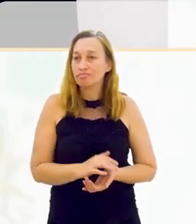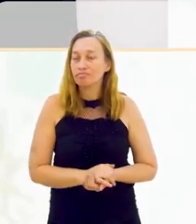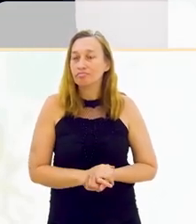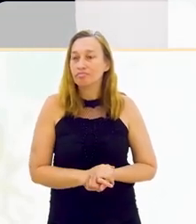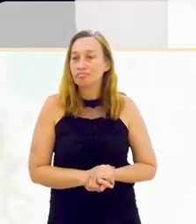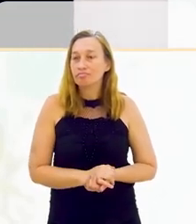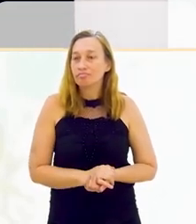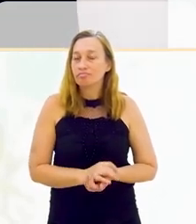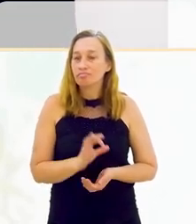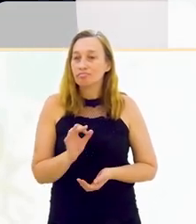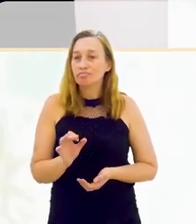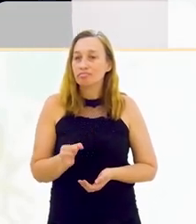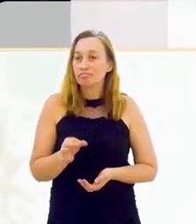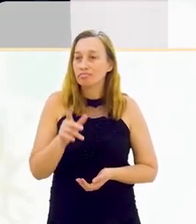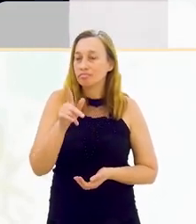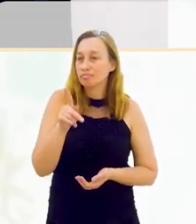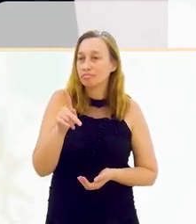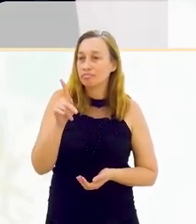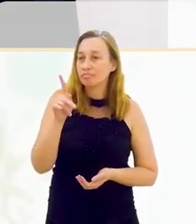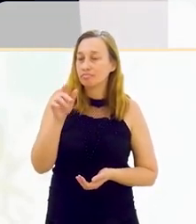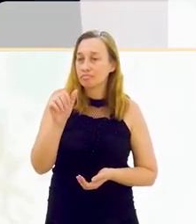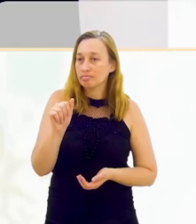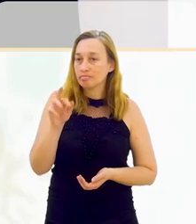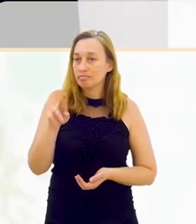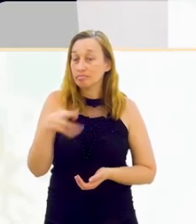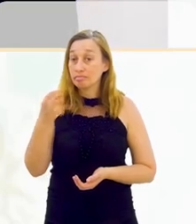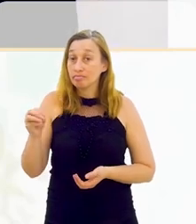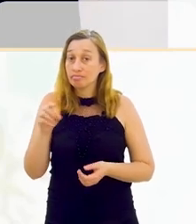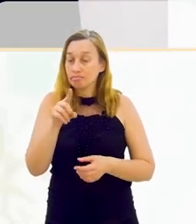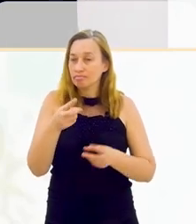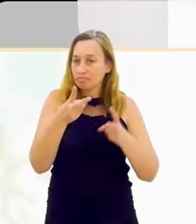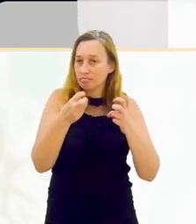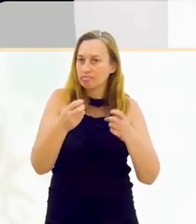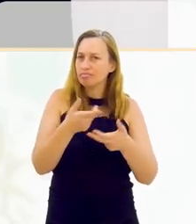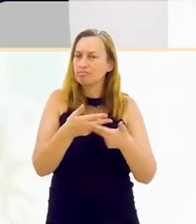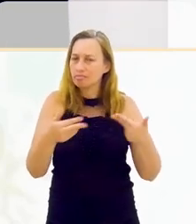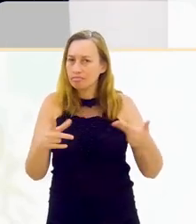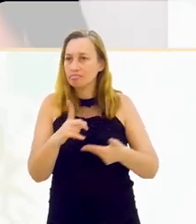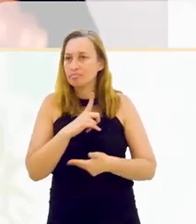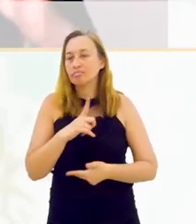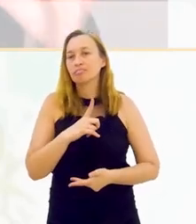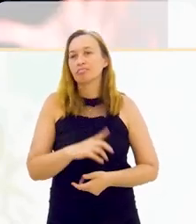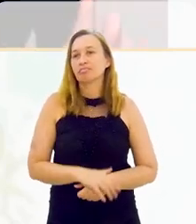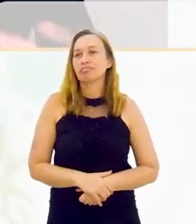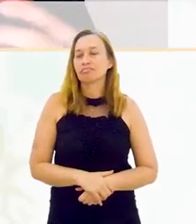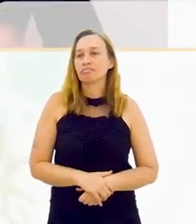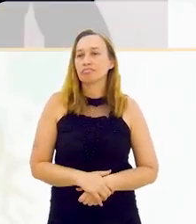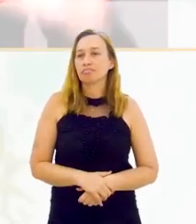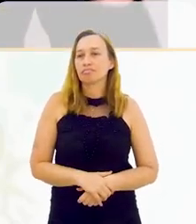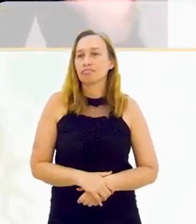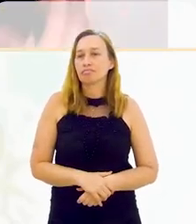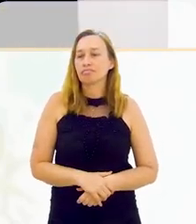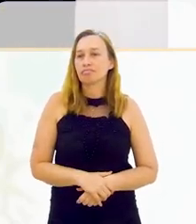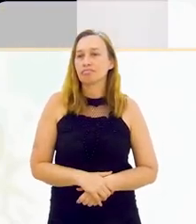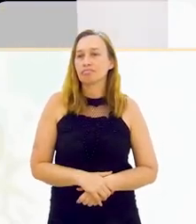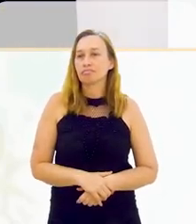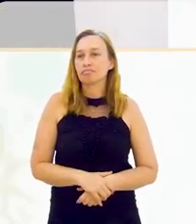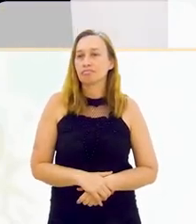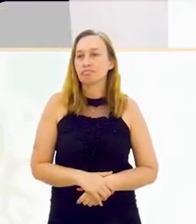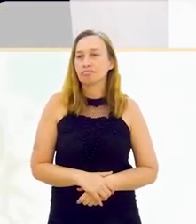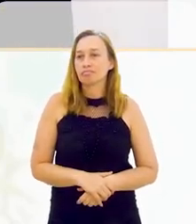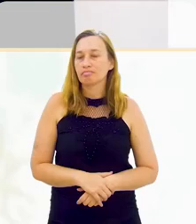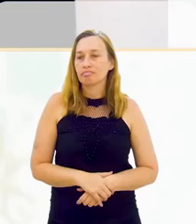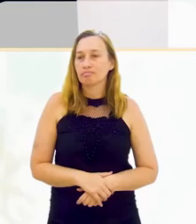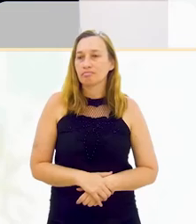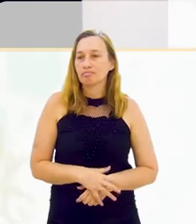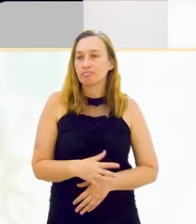põe com um certo padrão, acaba bloqueando a gente. Então você percebe que tem muita coisa, é só